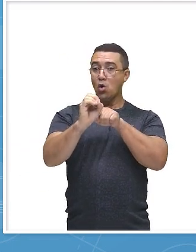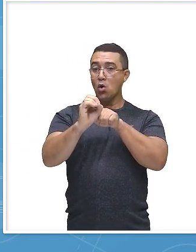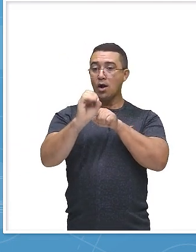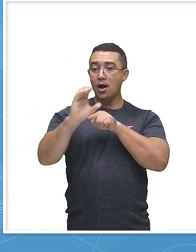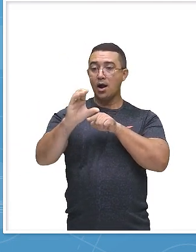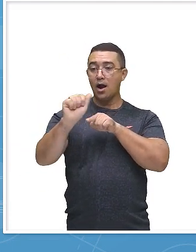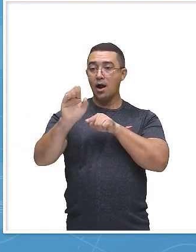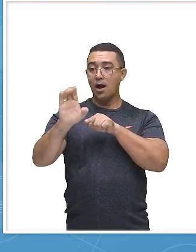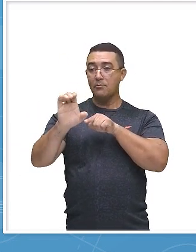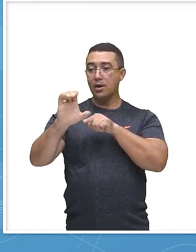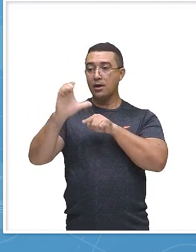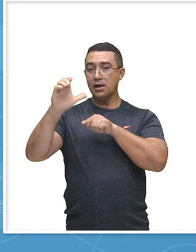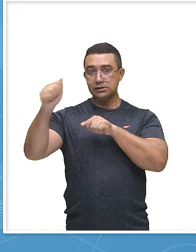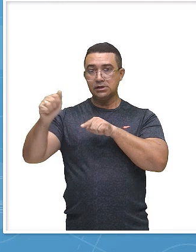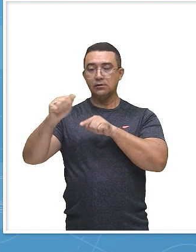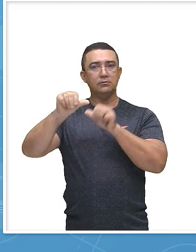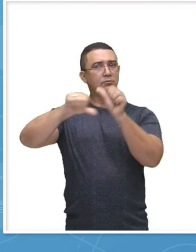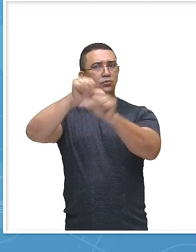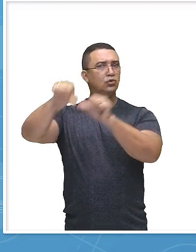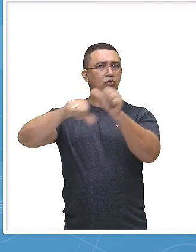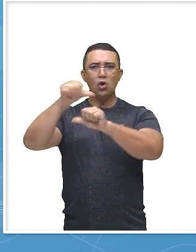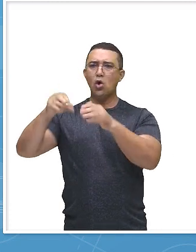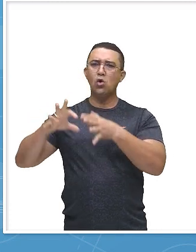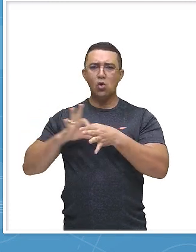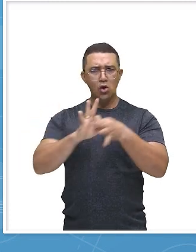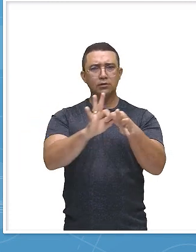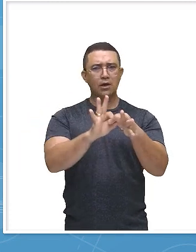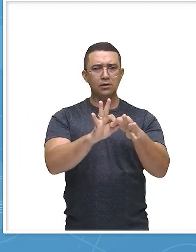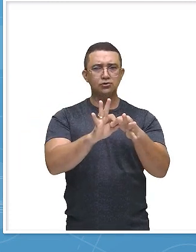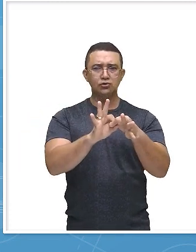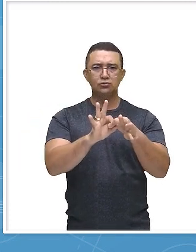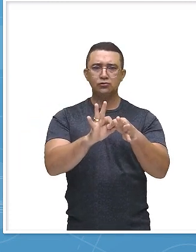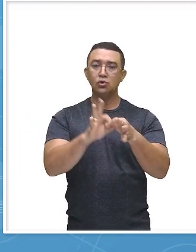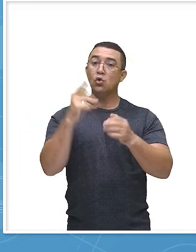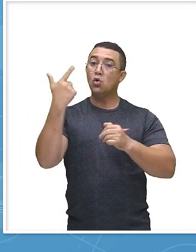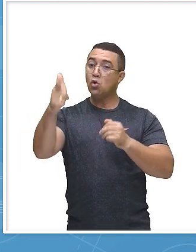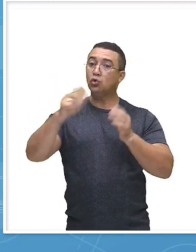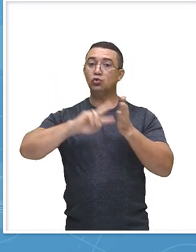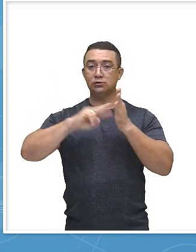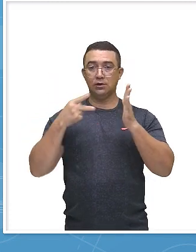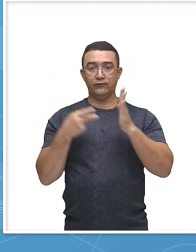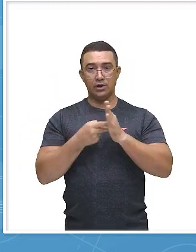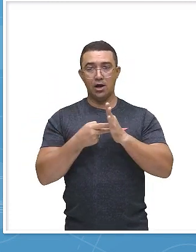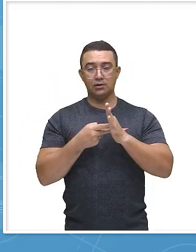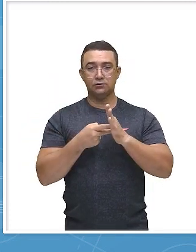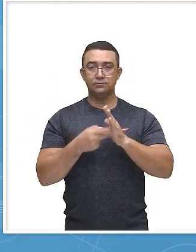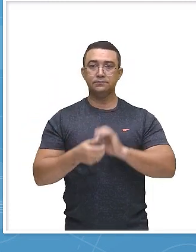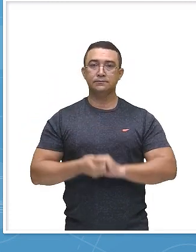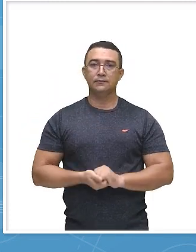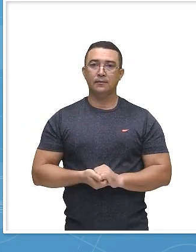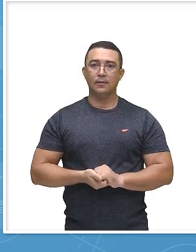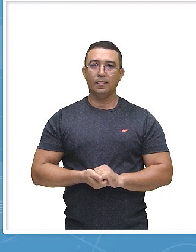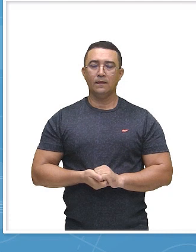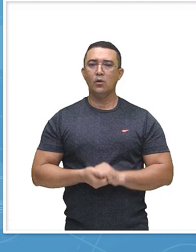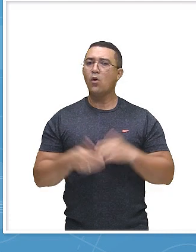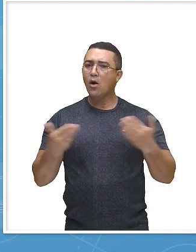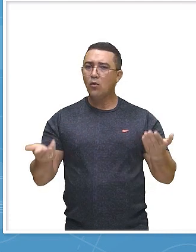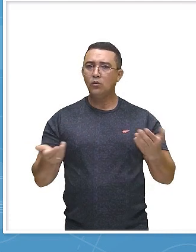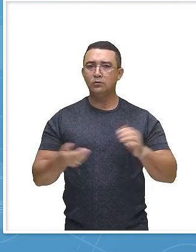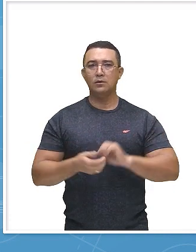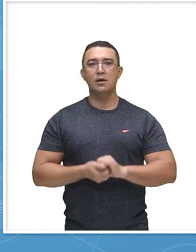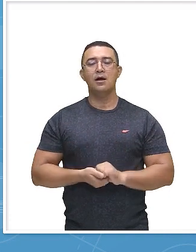não significa mais a parte do nosso corpo. Tem um outro sentido, adquiriu um outro sentido. Qual é?